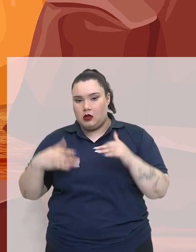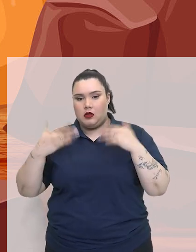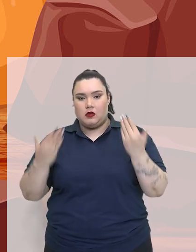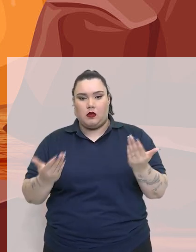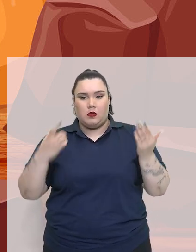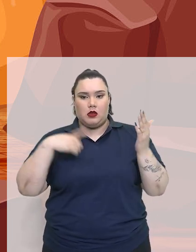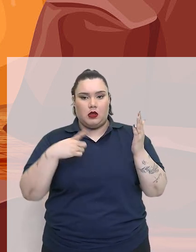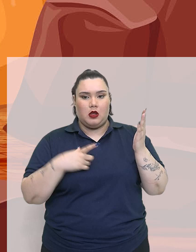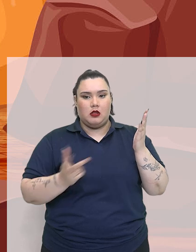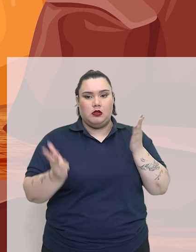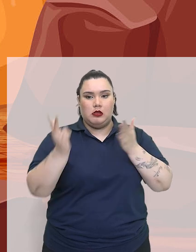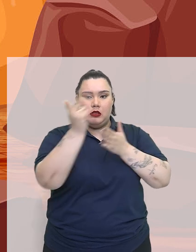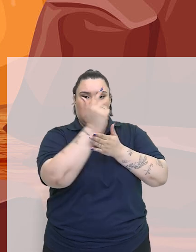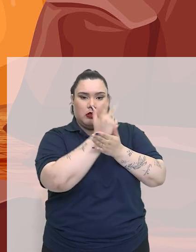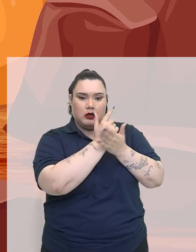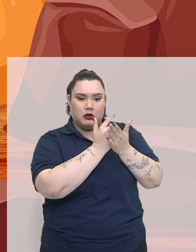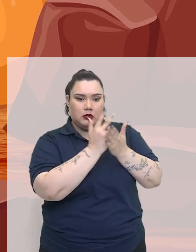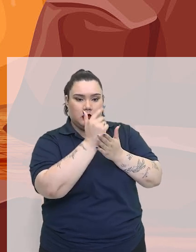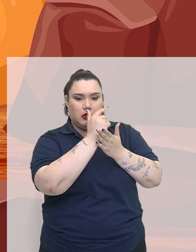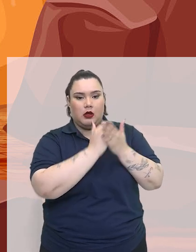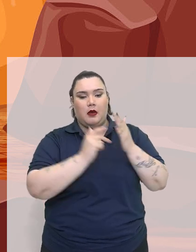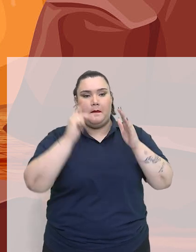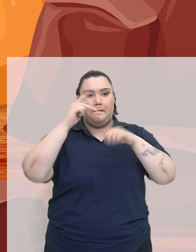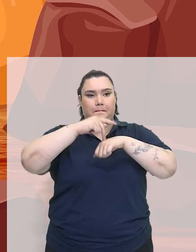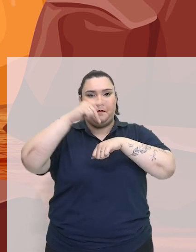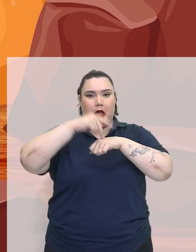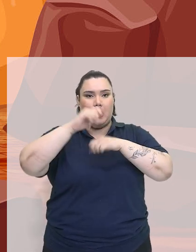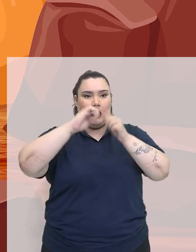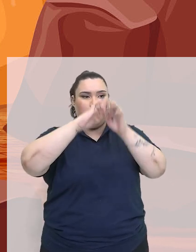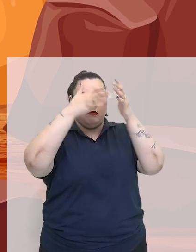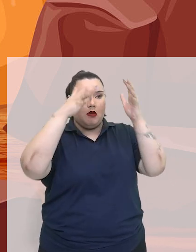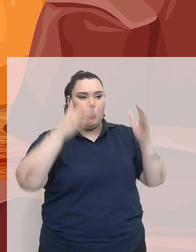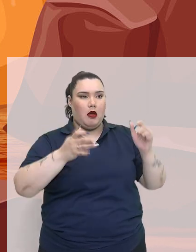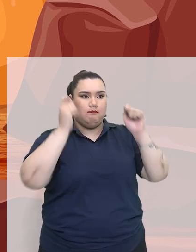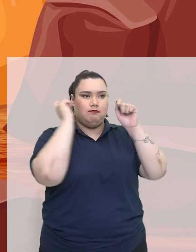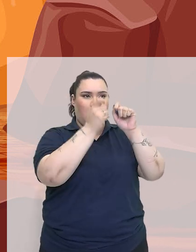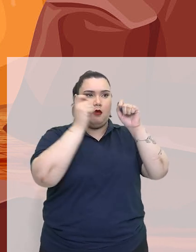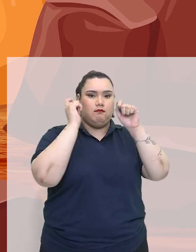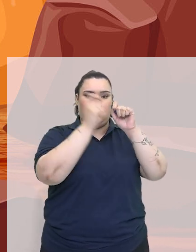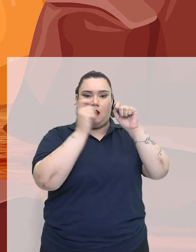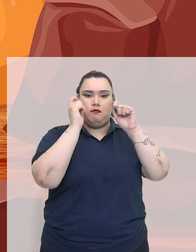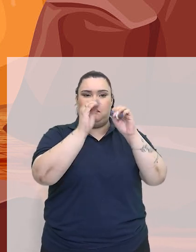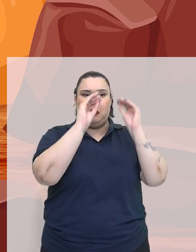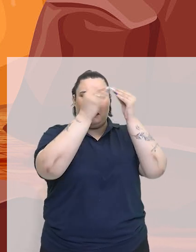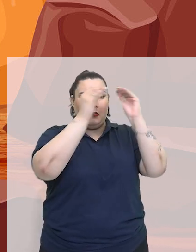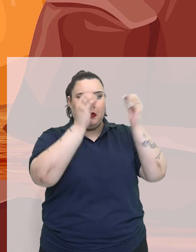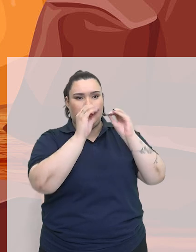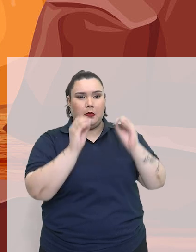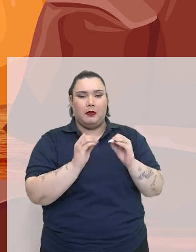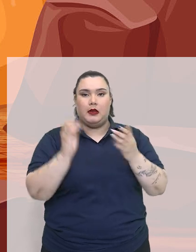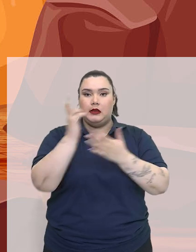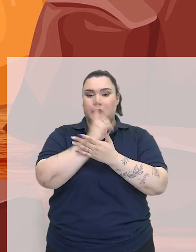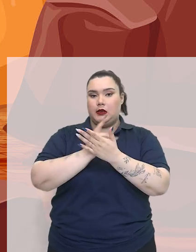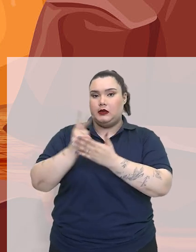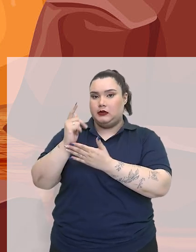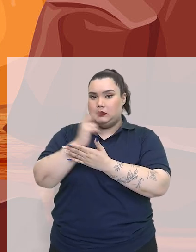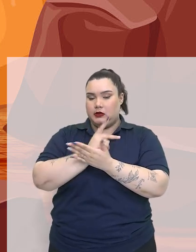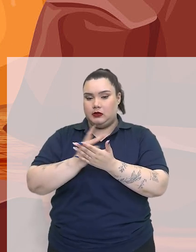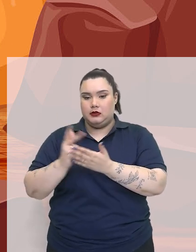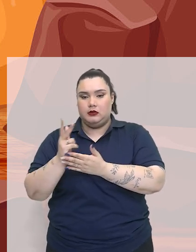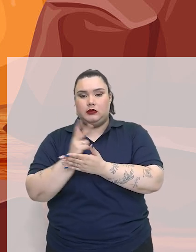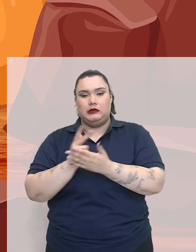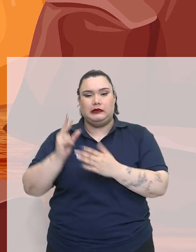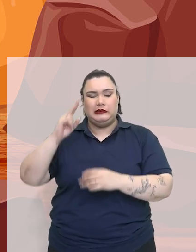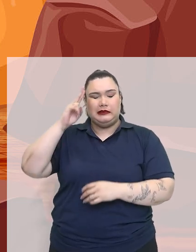eles faziam esse registro nas paredes das cavernas, né? Então, isso são